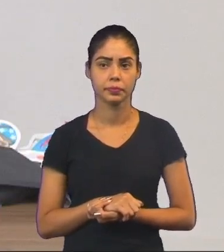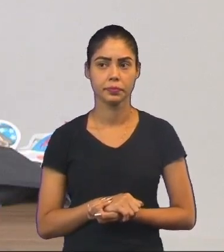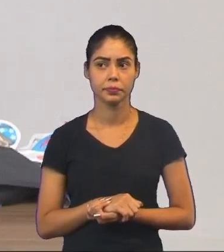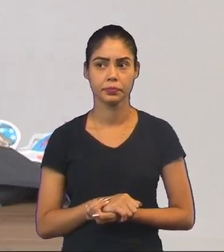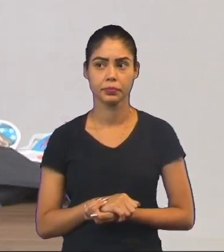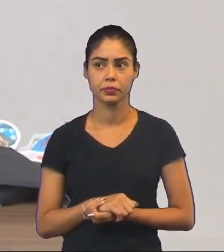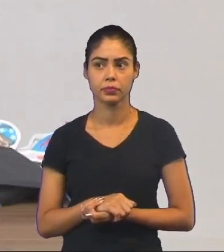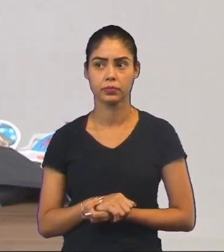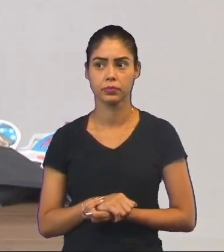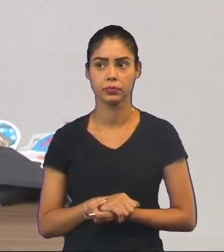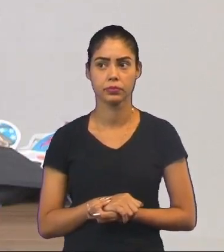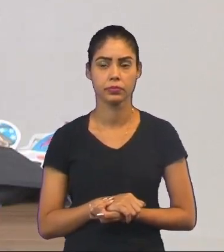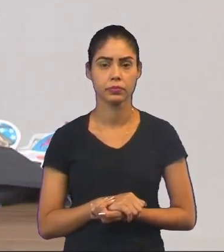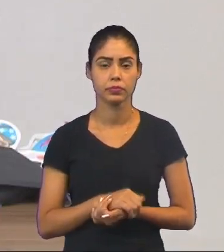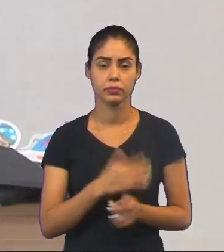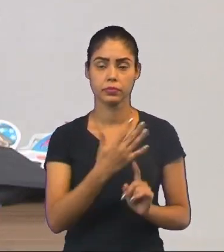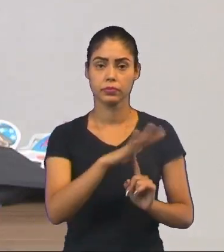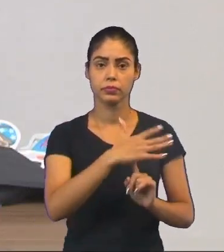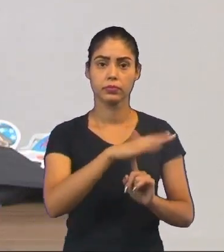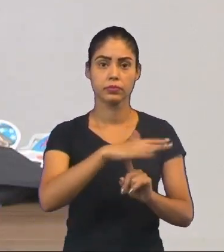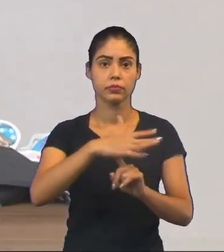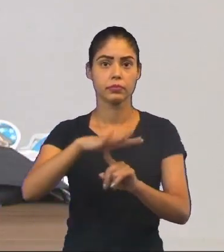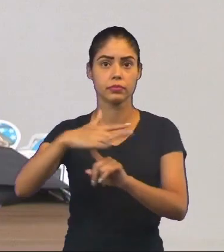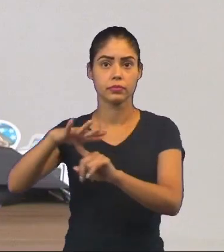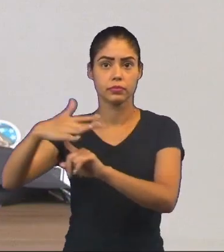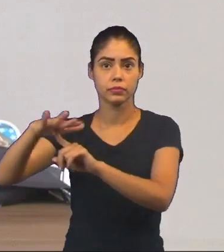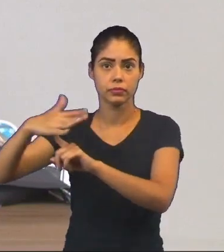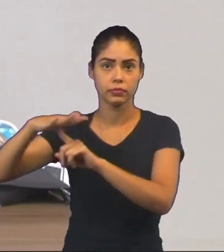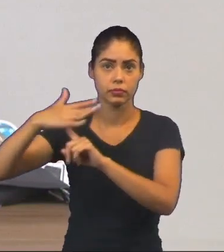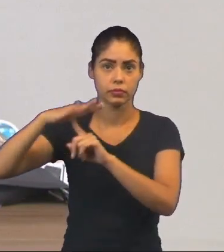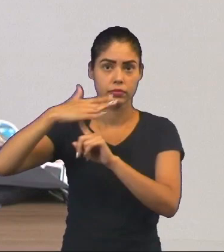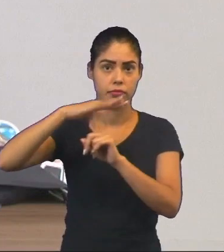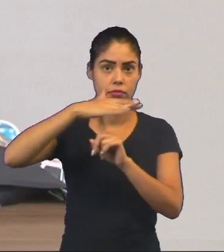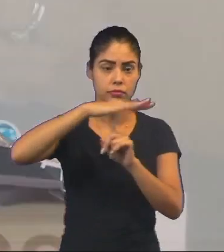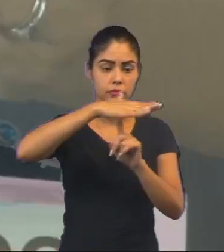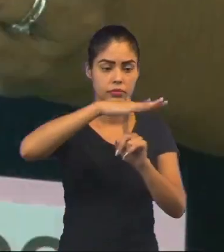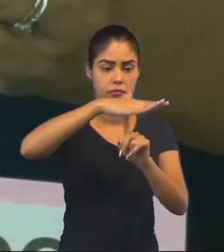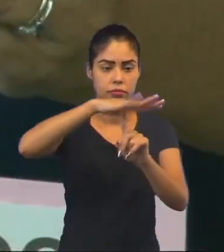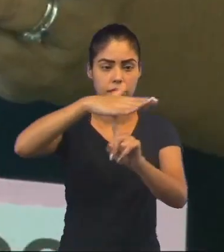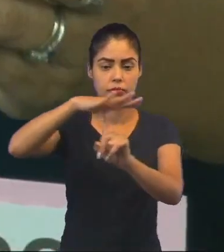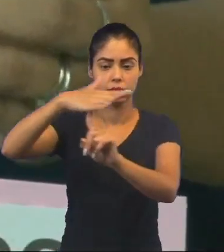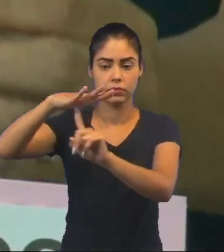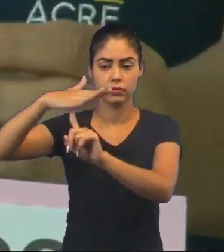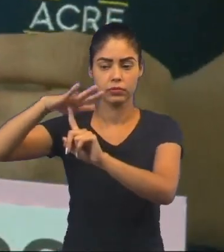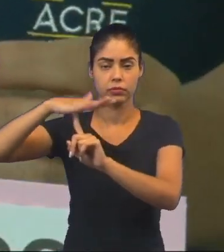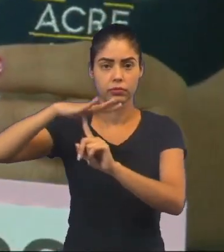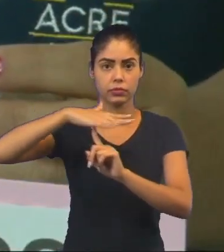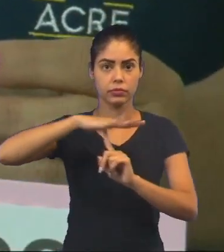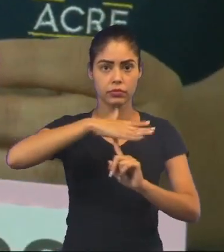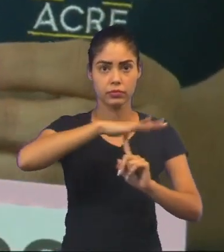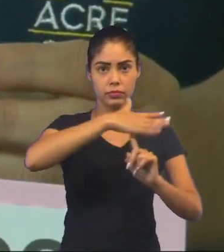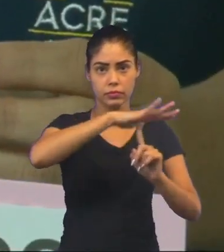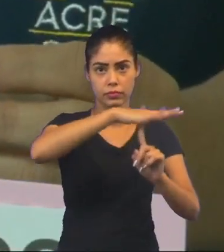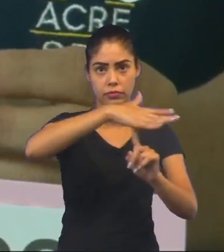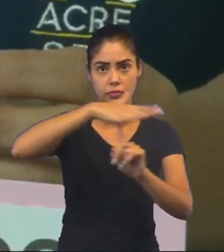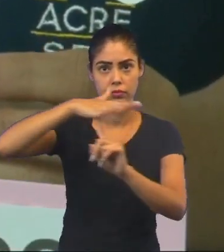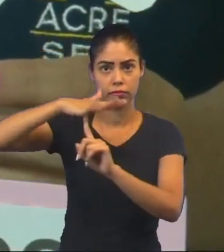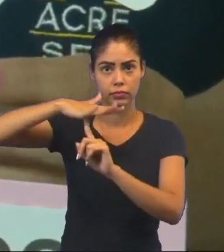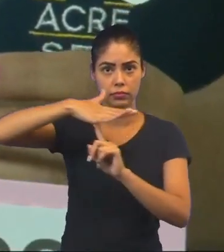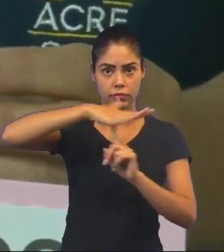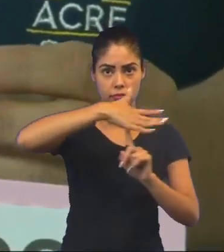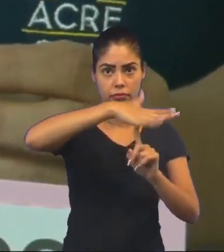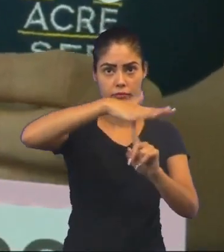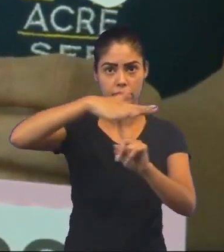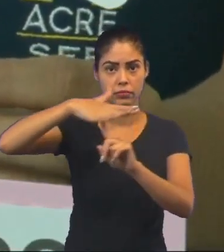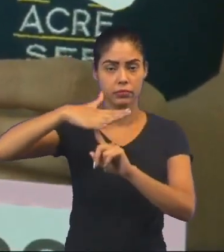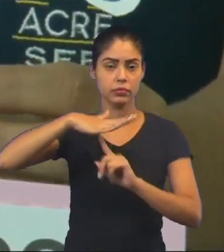E esse aqui, crianças? Vamos observar essa imagem. É um helicóptero. E o